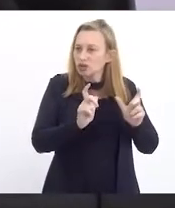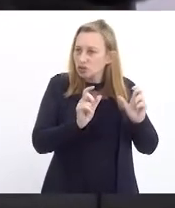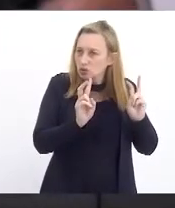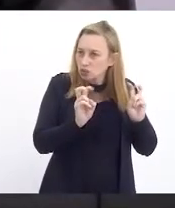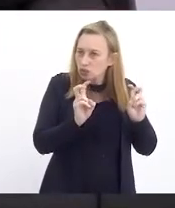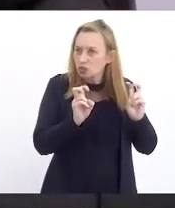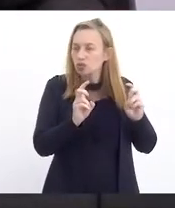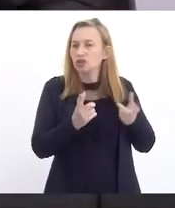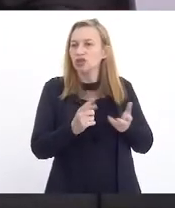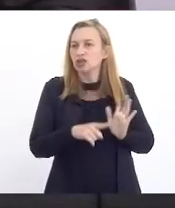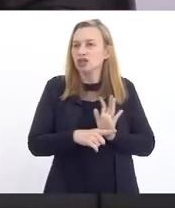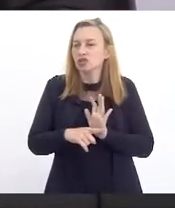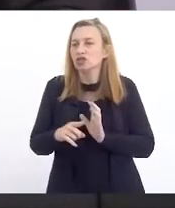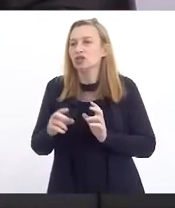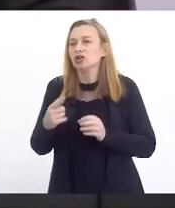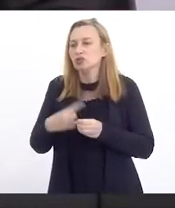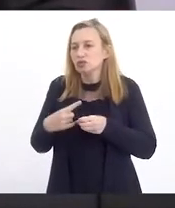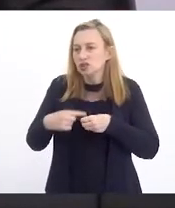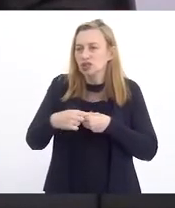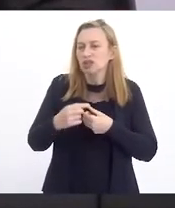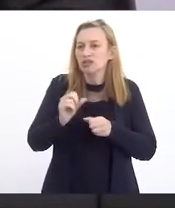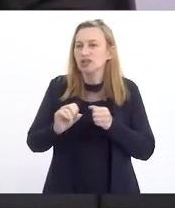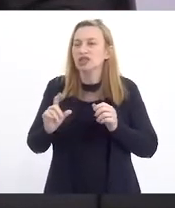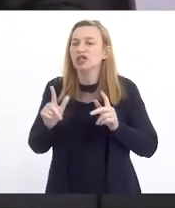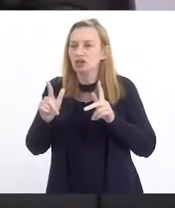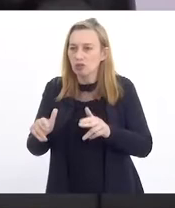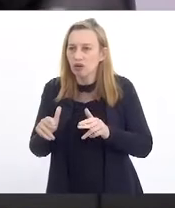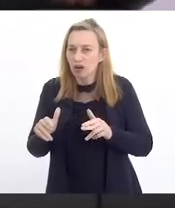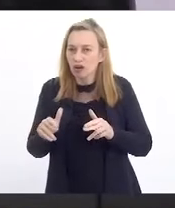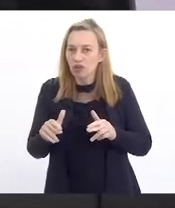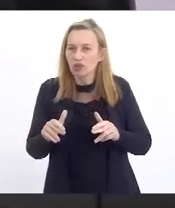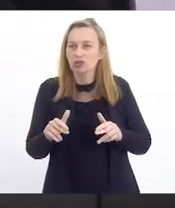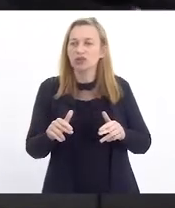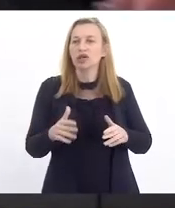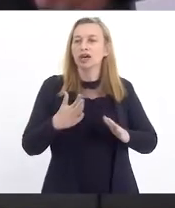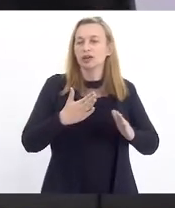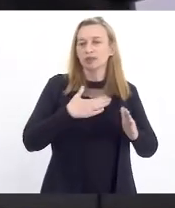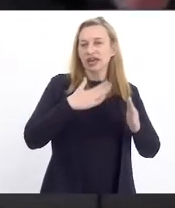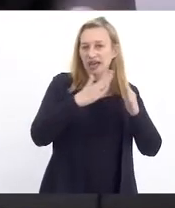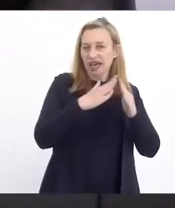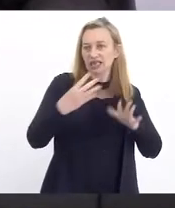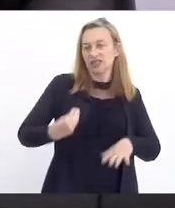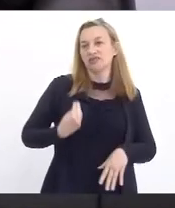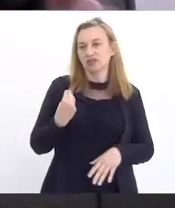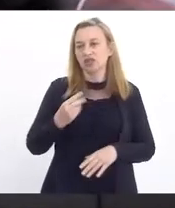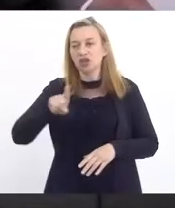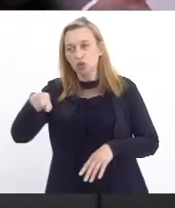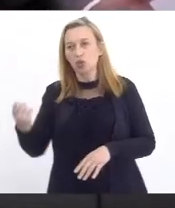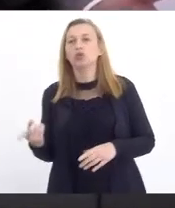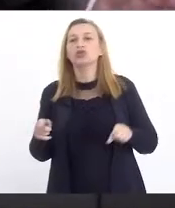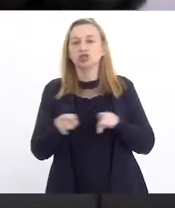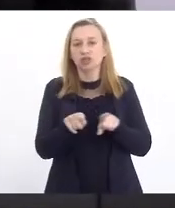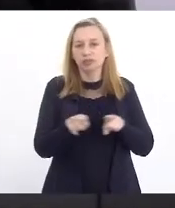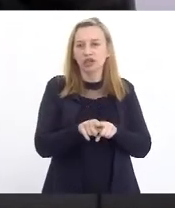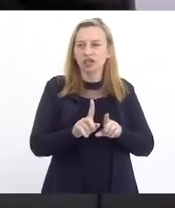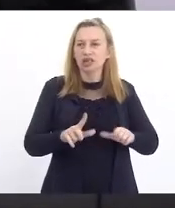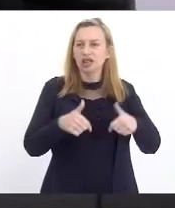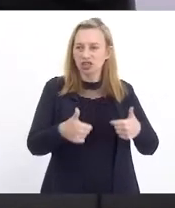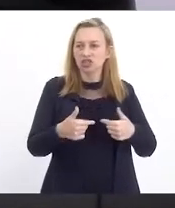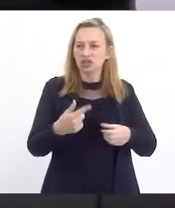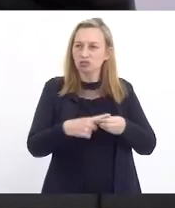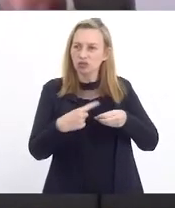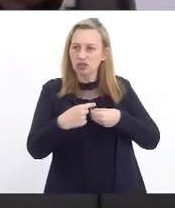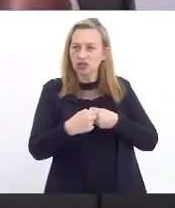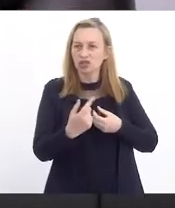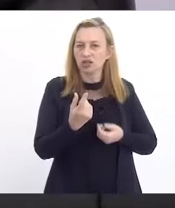os municípios a fazerem o mesmo na reforma, né, das suas ETs de Minha Casa Minha Vida e de tantas outras que são operadas pelo município, mas não tem